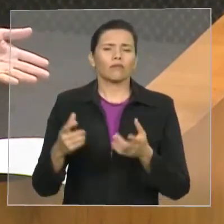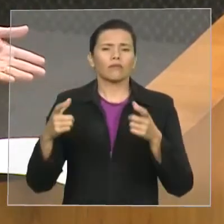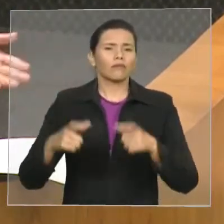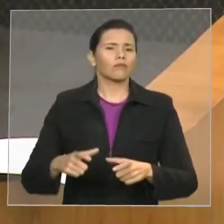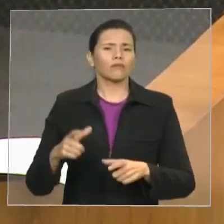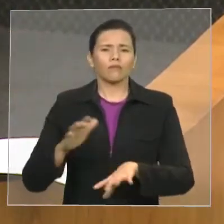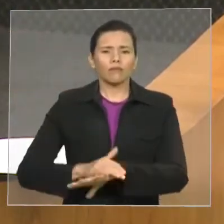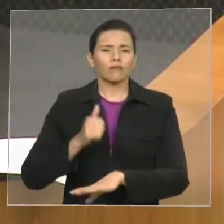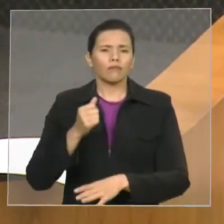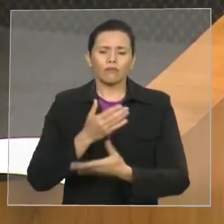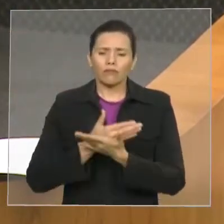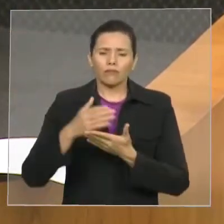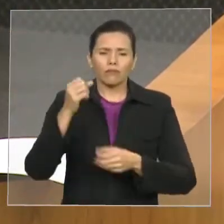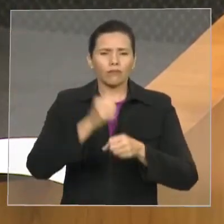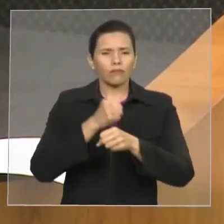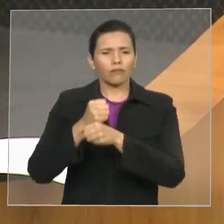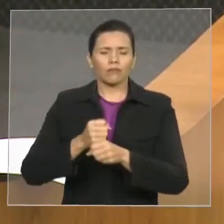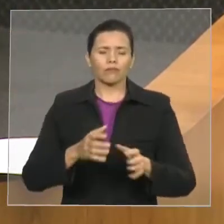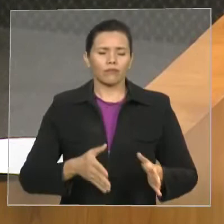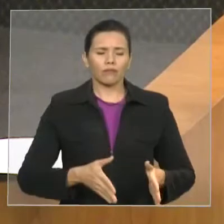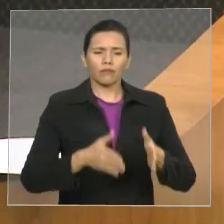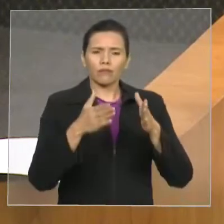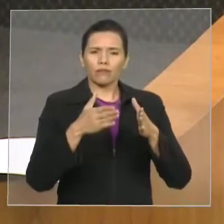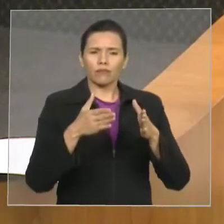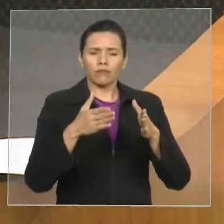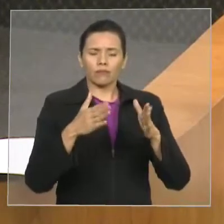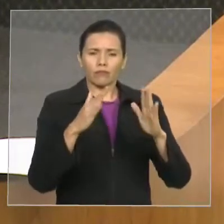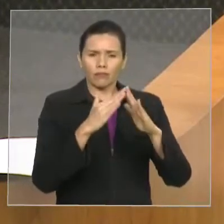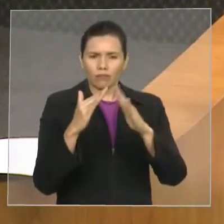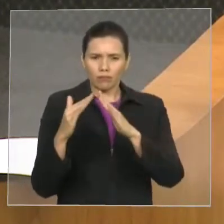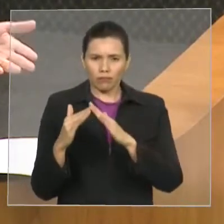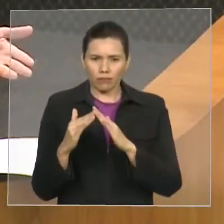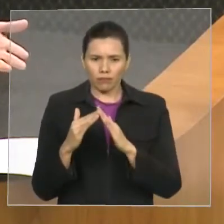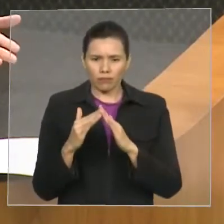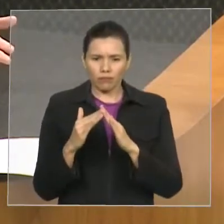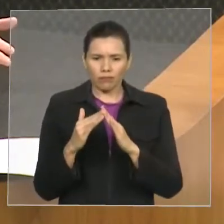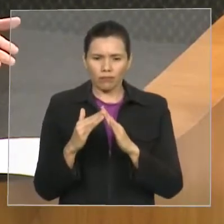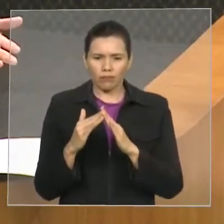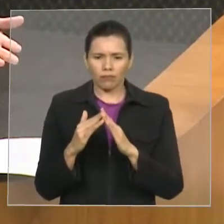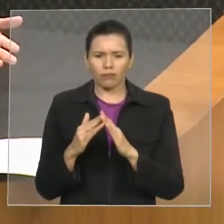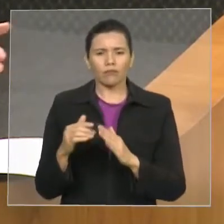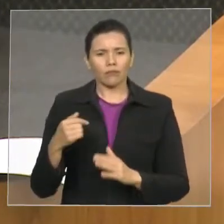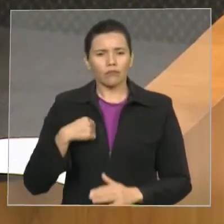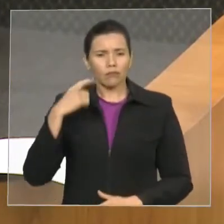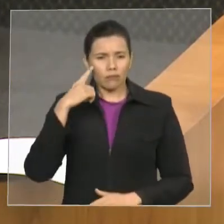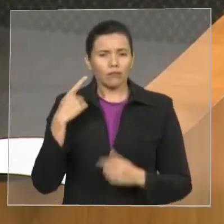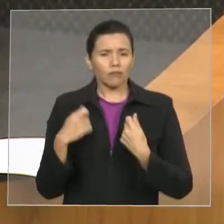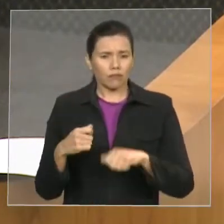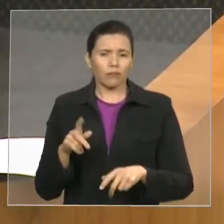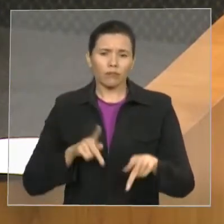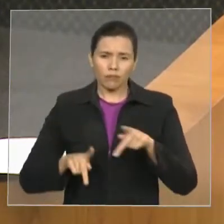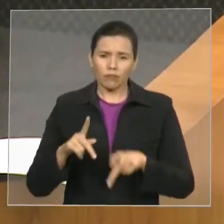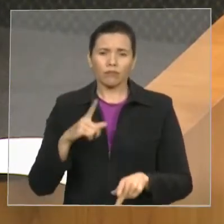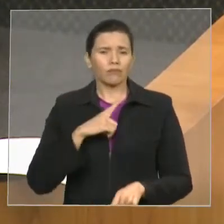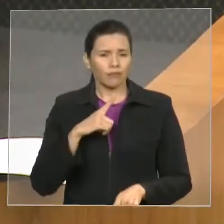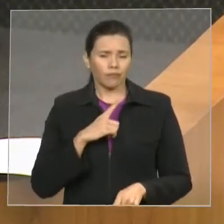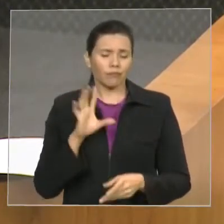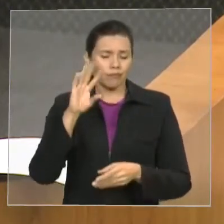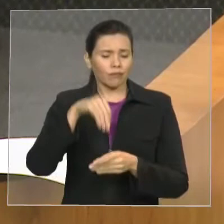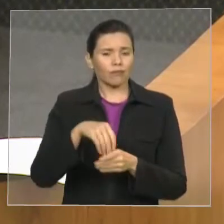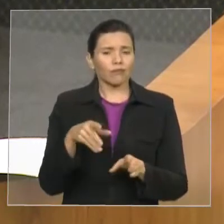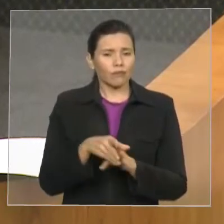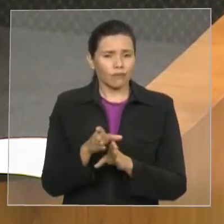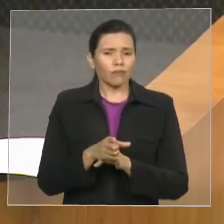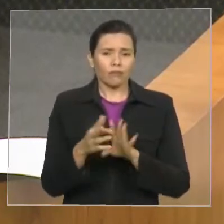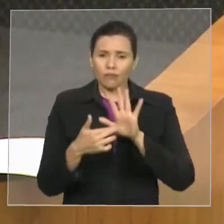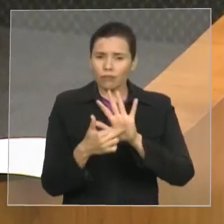dia e que fazem parte dos movimentos de moradia no Estado do Maranhão. E a lei era tão bem feita que